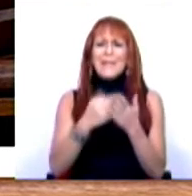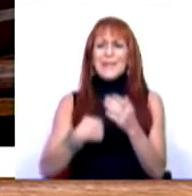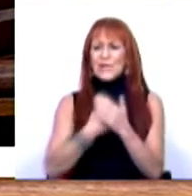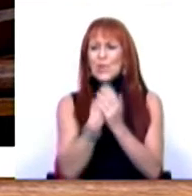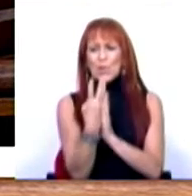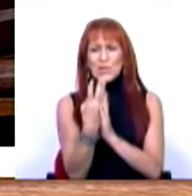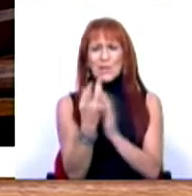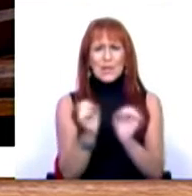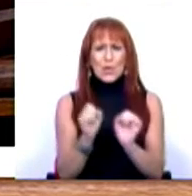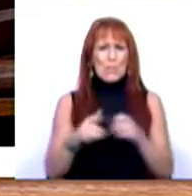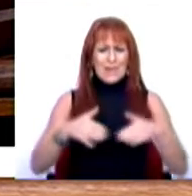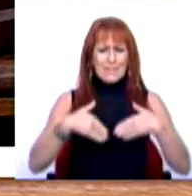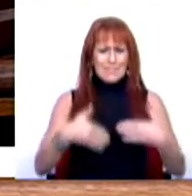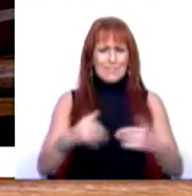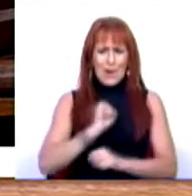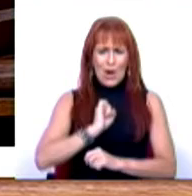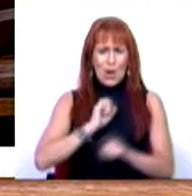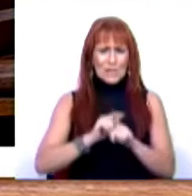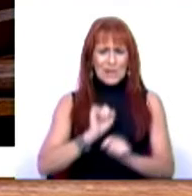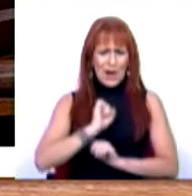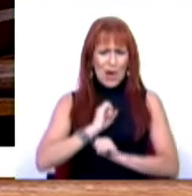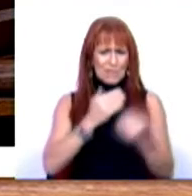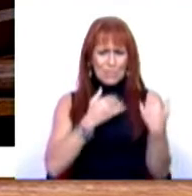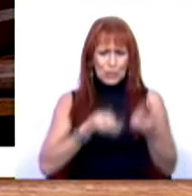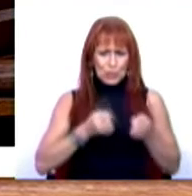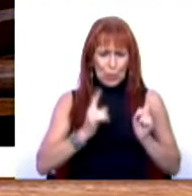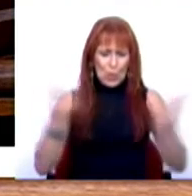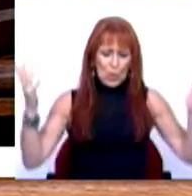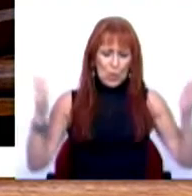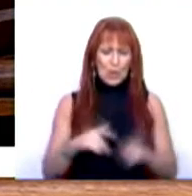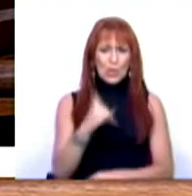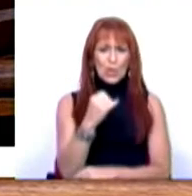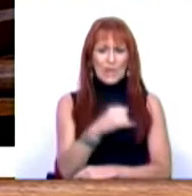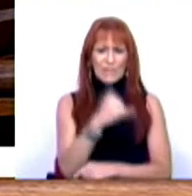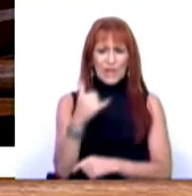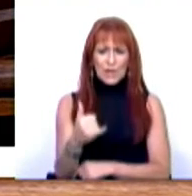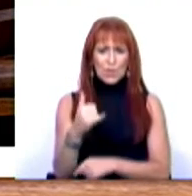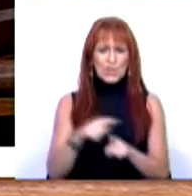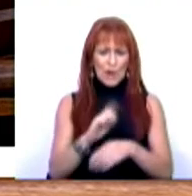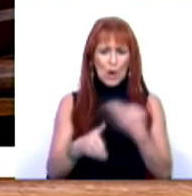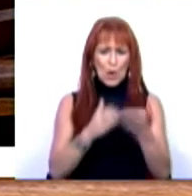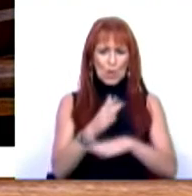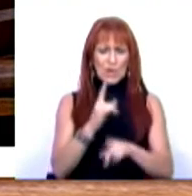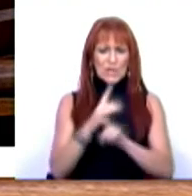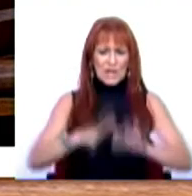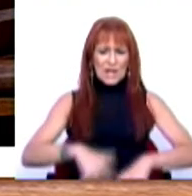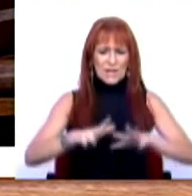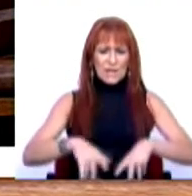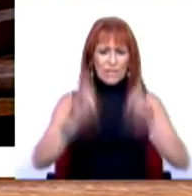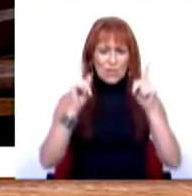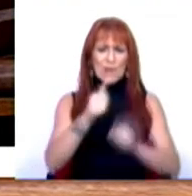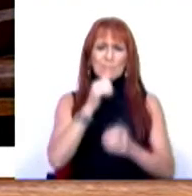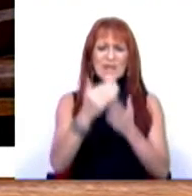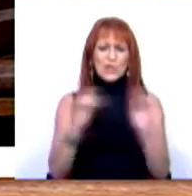elencarei, nenhuma demissão do nosso e das nossas responsabilidades. Em 2022 continuaremos a desenvolver